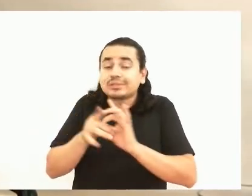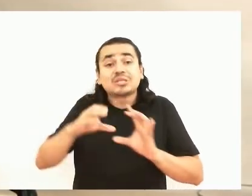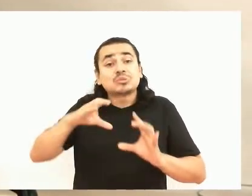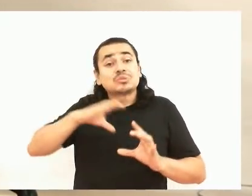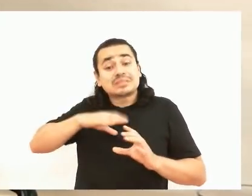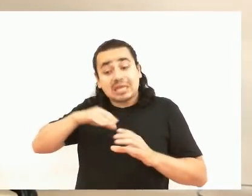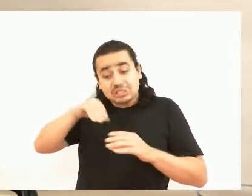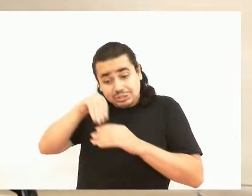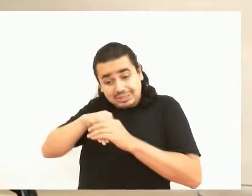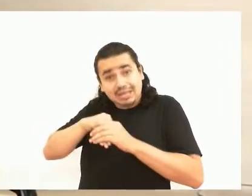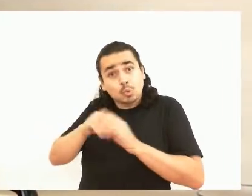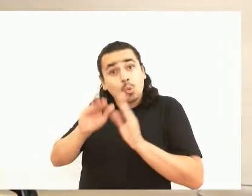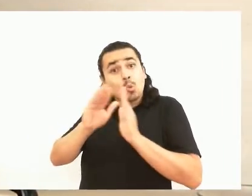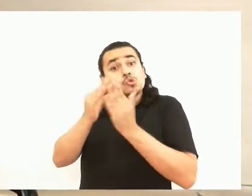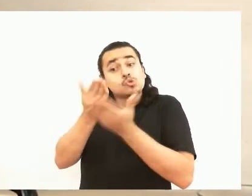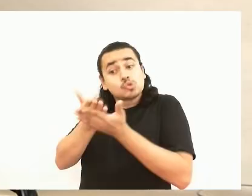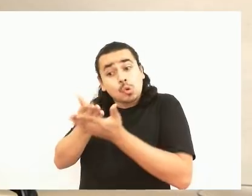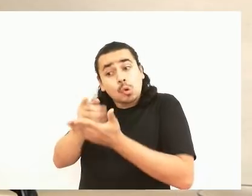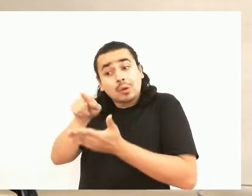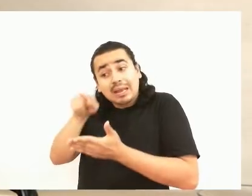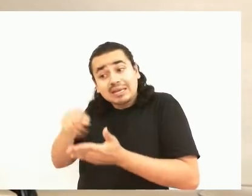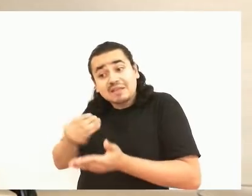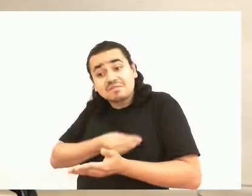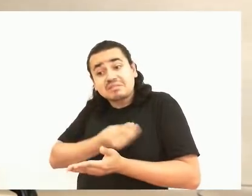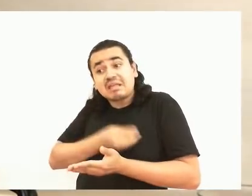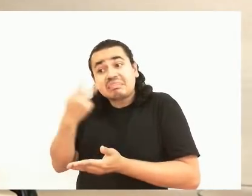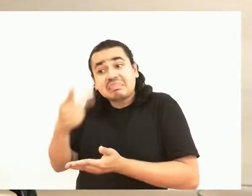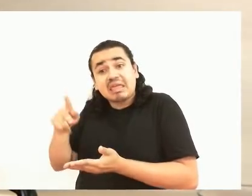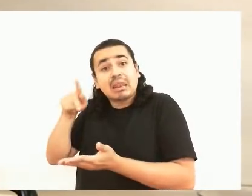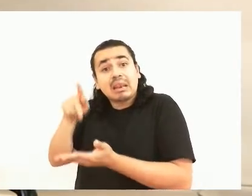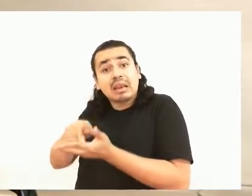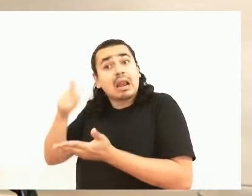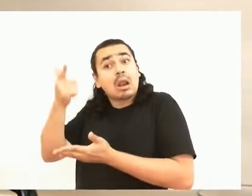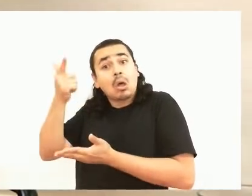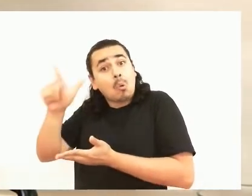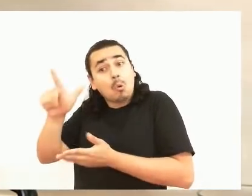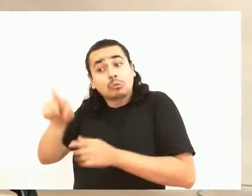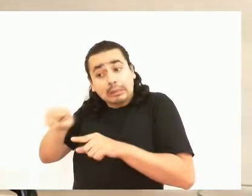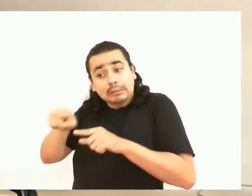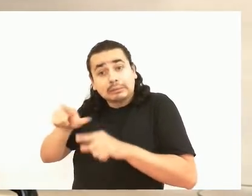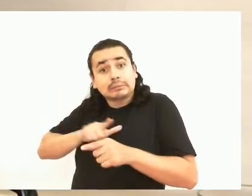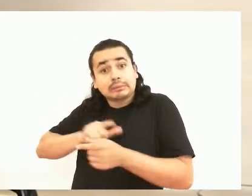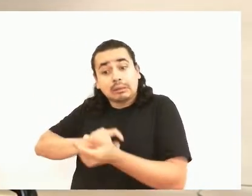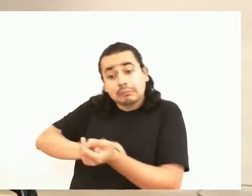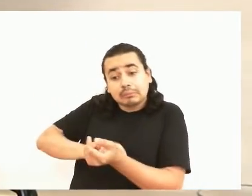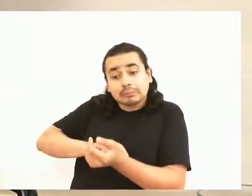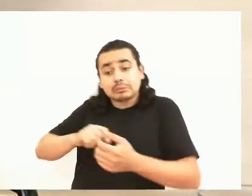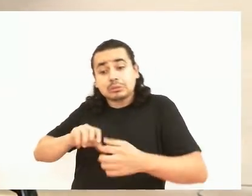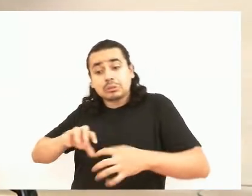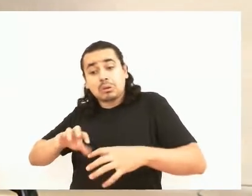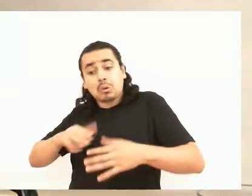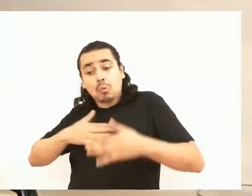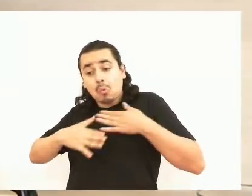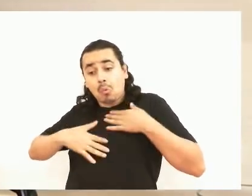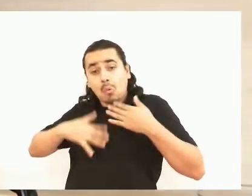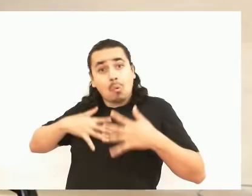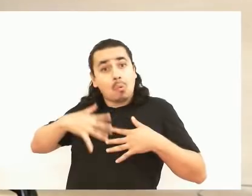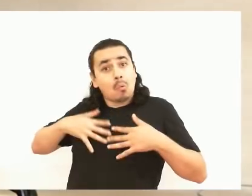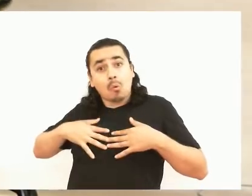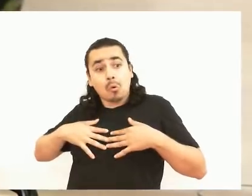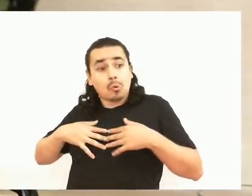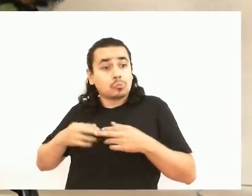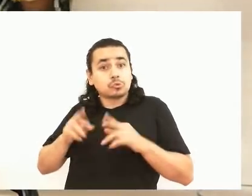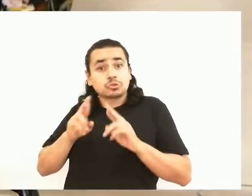numa escola vai ser uma realidade de atenção de procedimentos corporais se eu tiver falando de